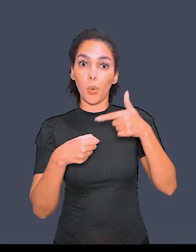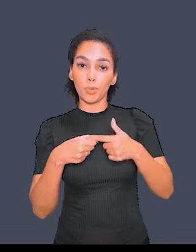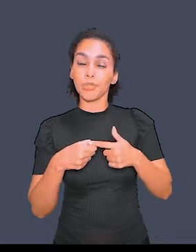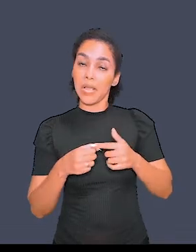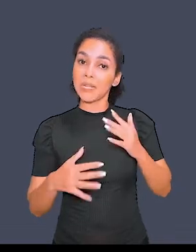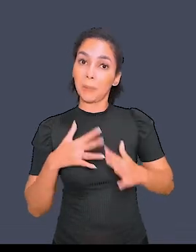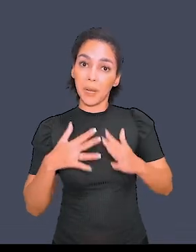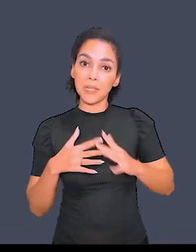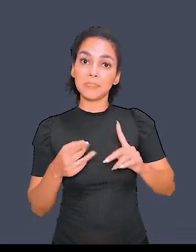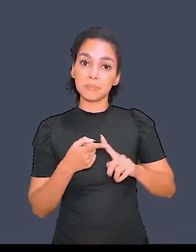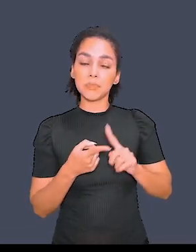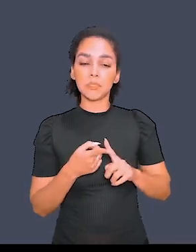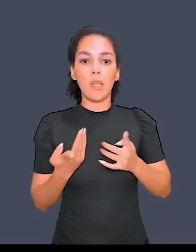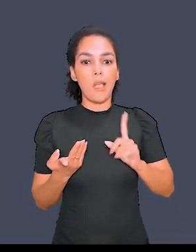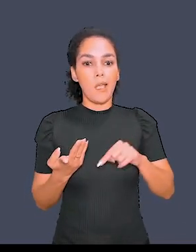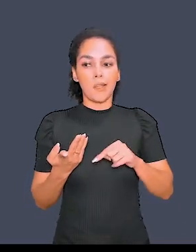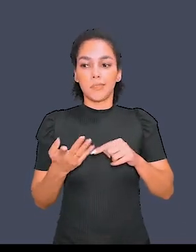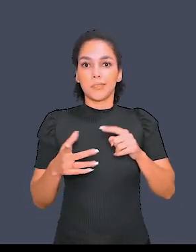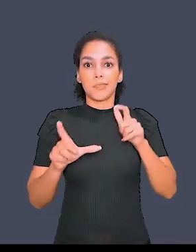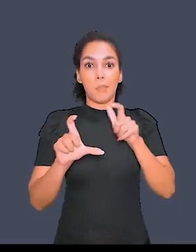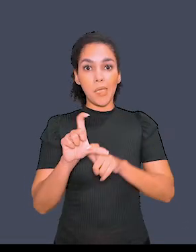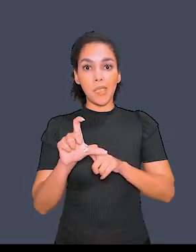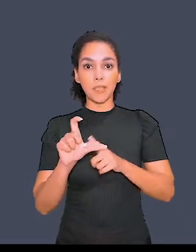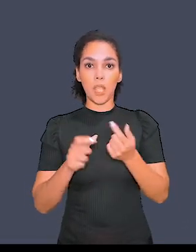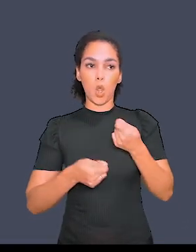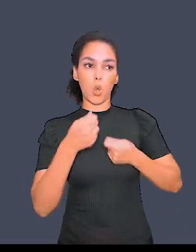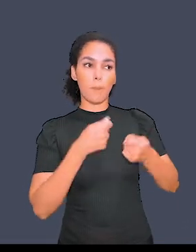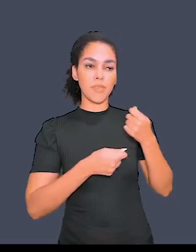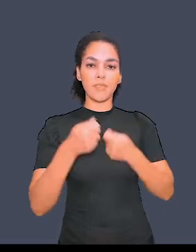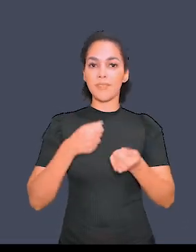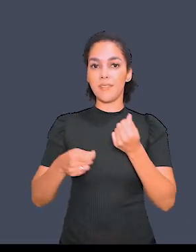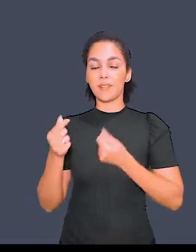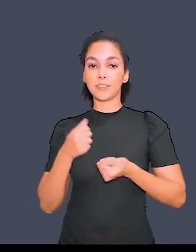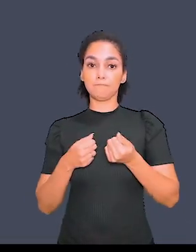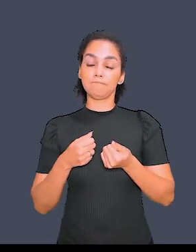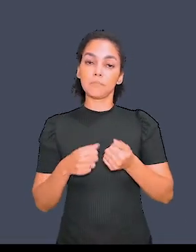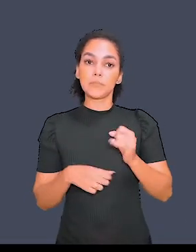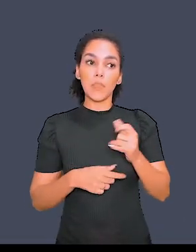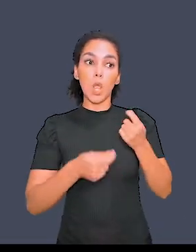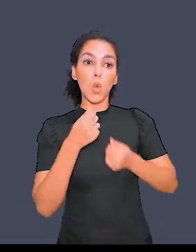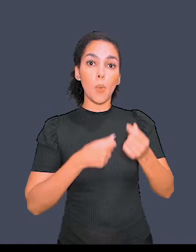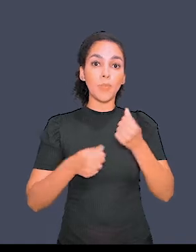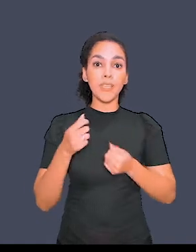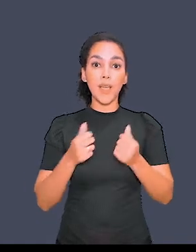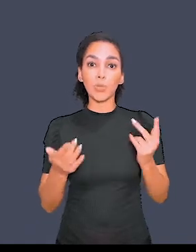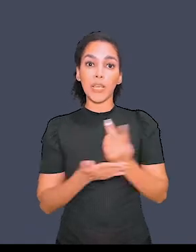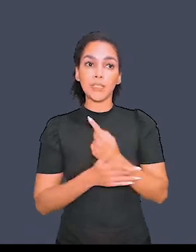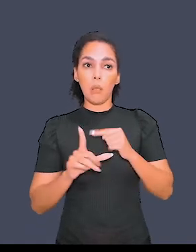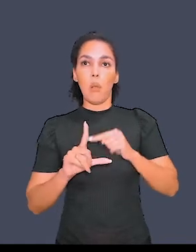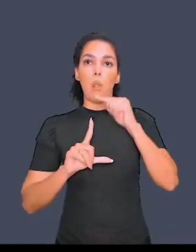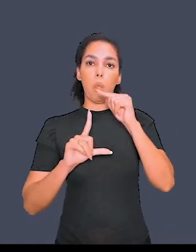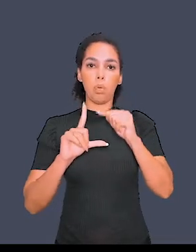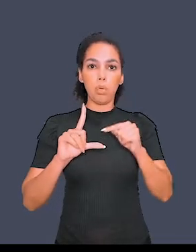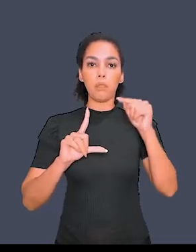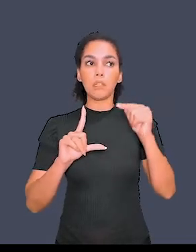setor aéreo. É um setor extremamente dependente das economias, né, então se as economias estão passando por maus bocados, provavelmente